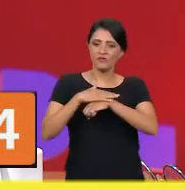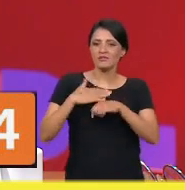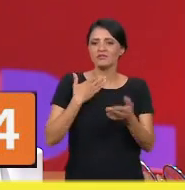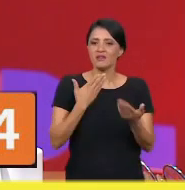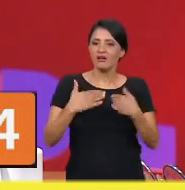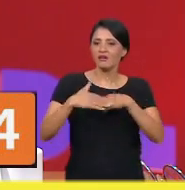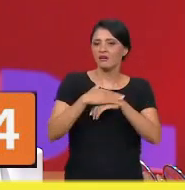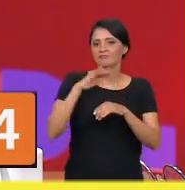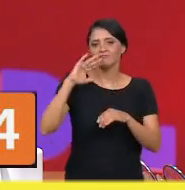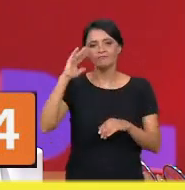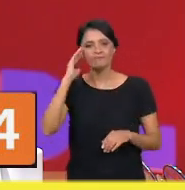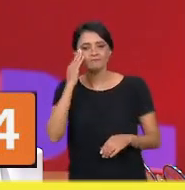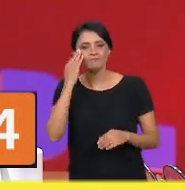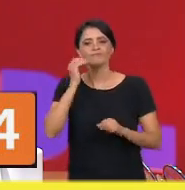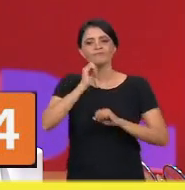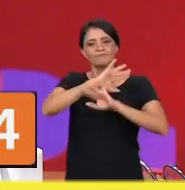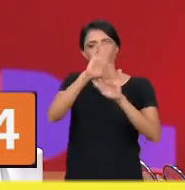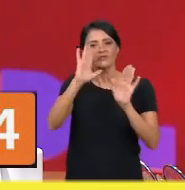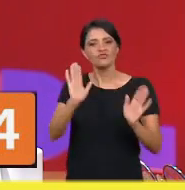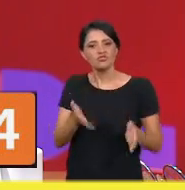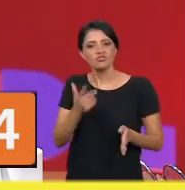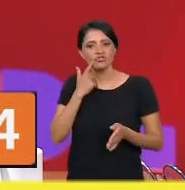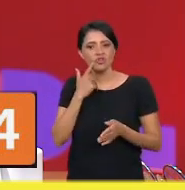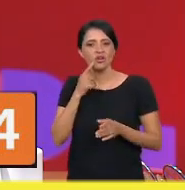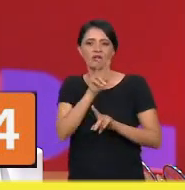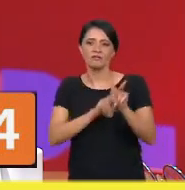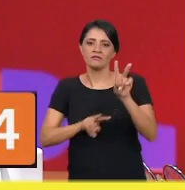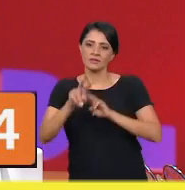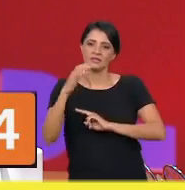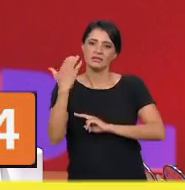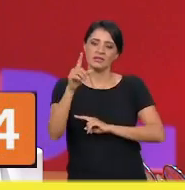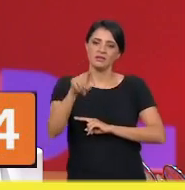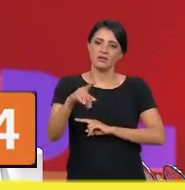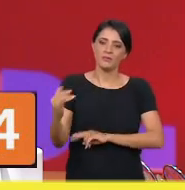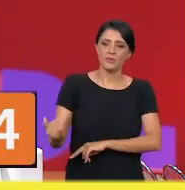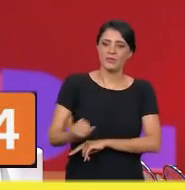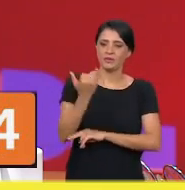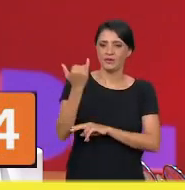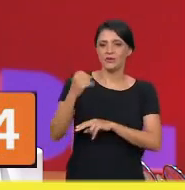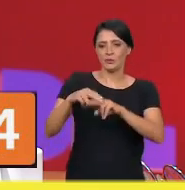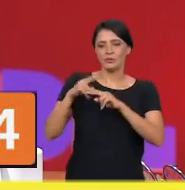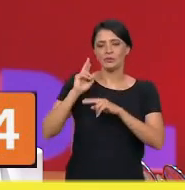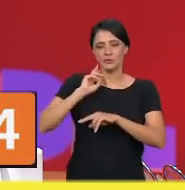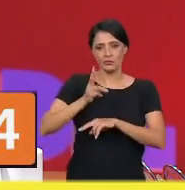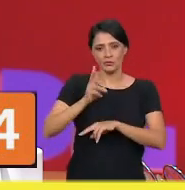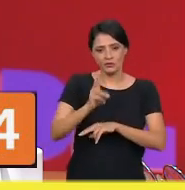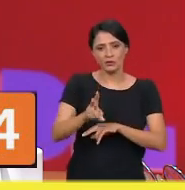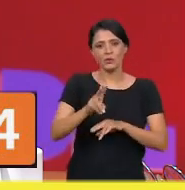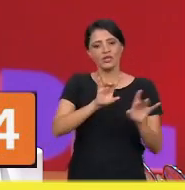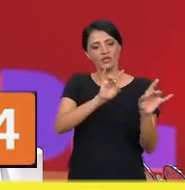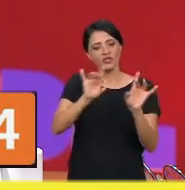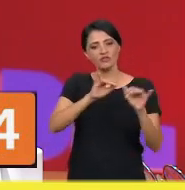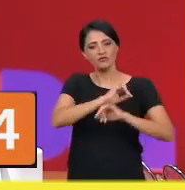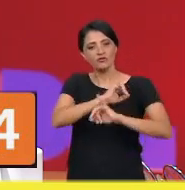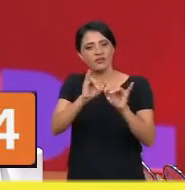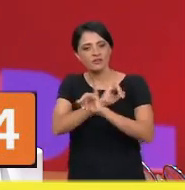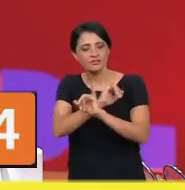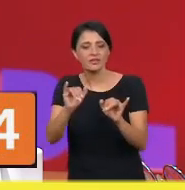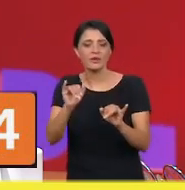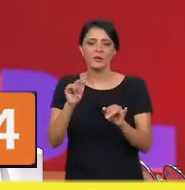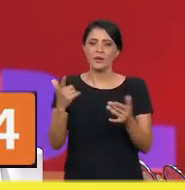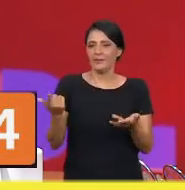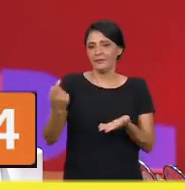diálogo, entender. Eu acho que dar essa visibilidade para a ciência é muito importante. Por isso que eu continuo fazendo divulgação, apesar de